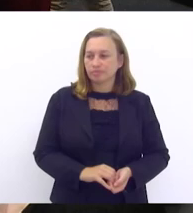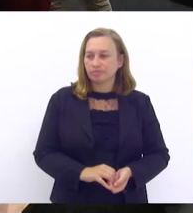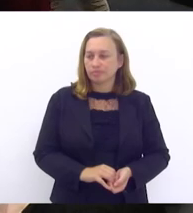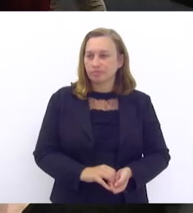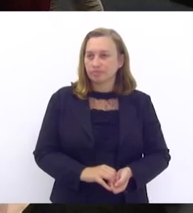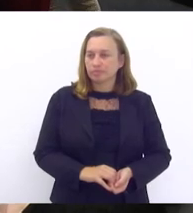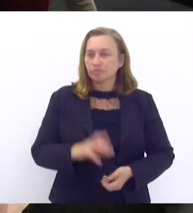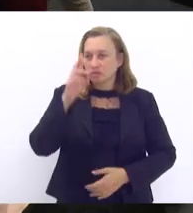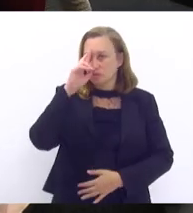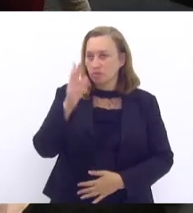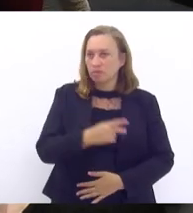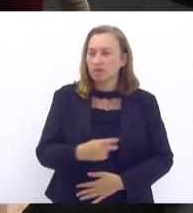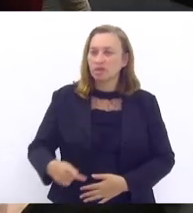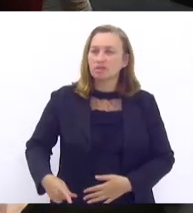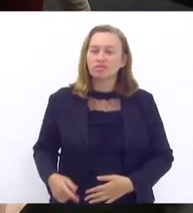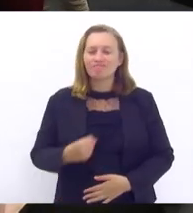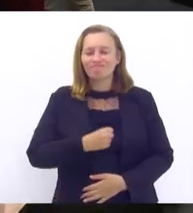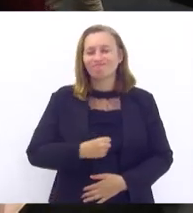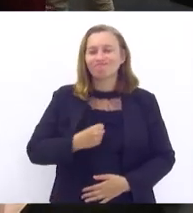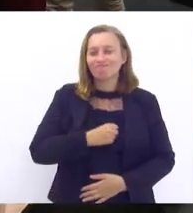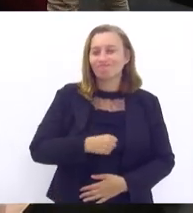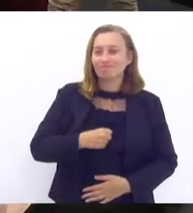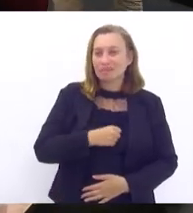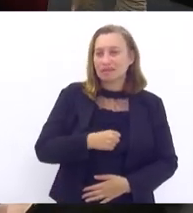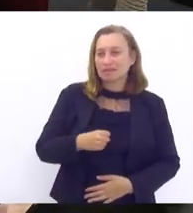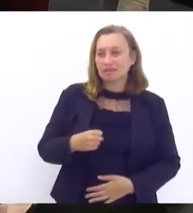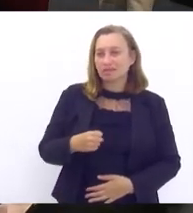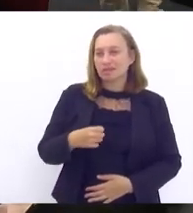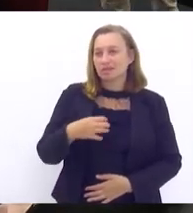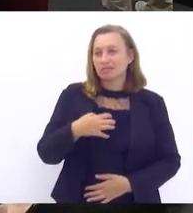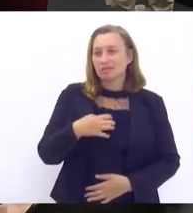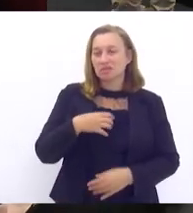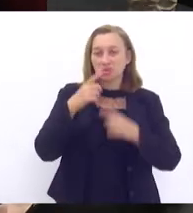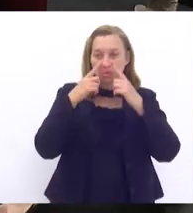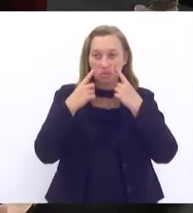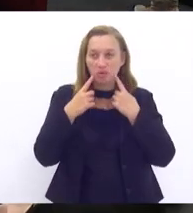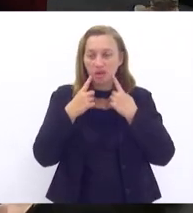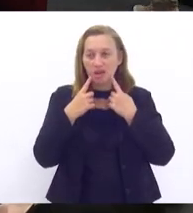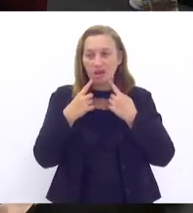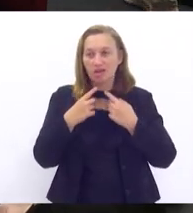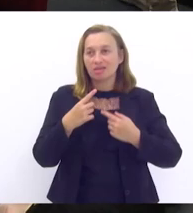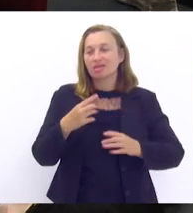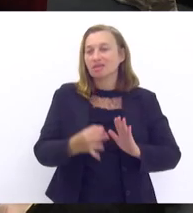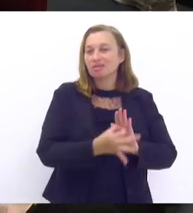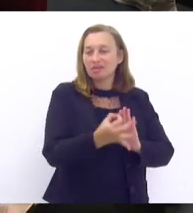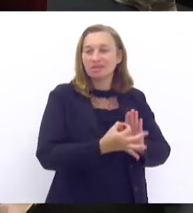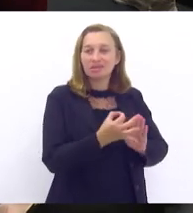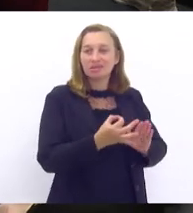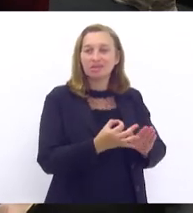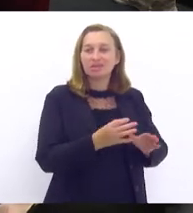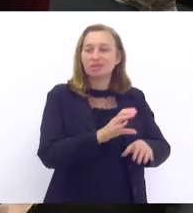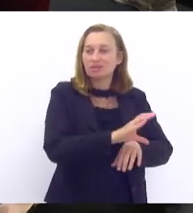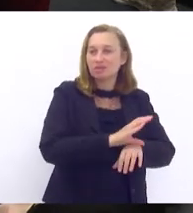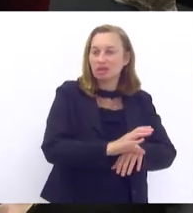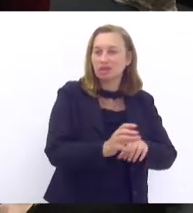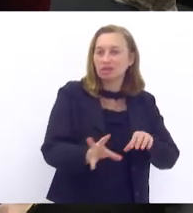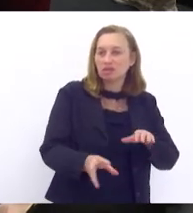Senhor presidente, saudade de você, vontade de chorar, hein? Ao parecer, é pela constitucionalidade com